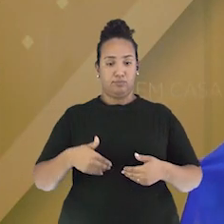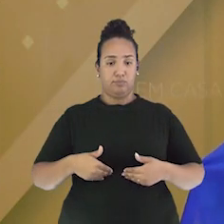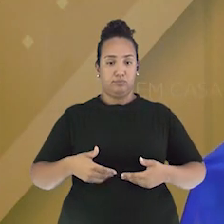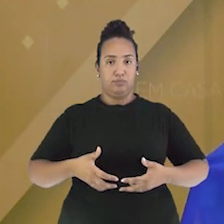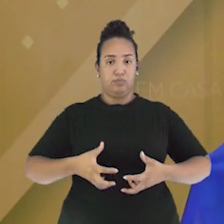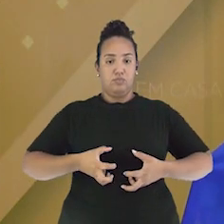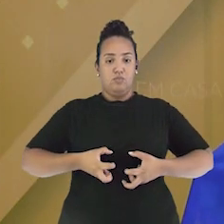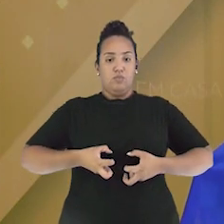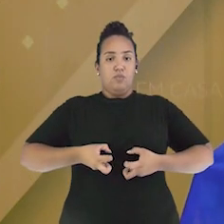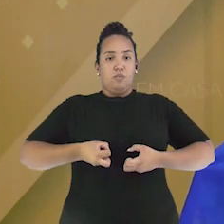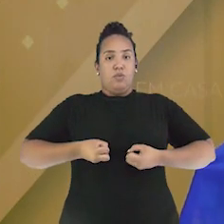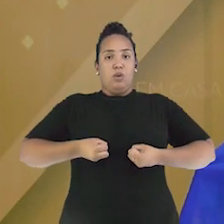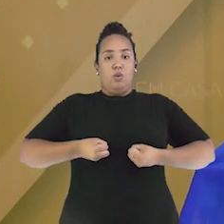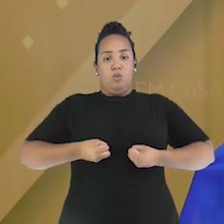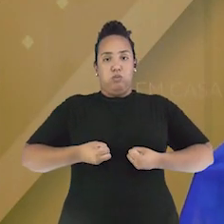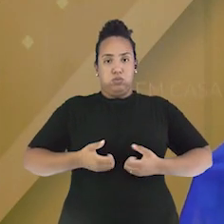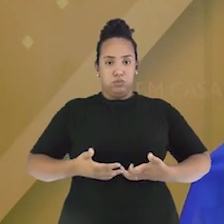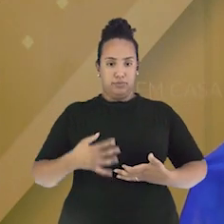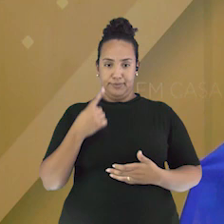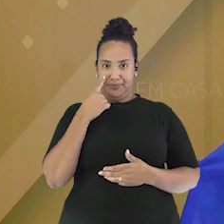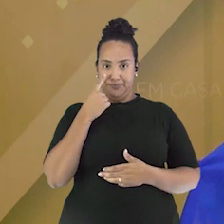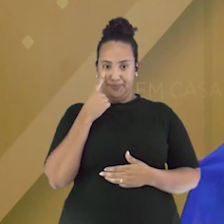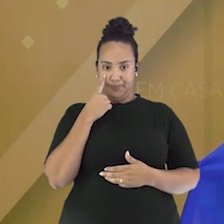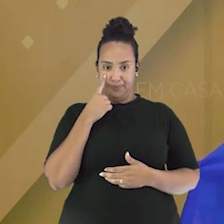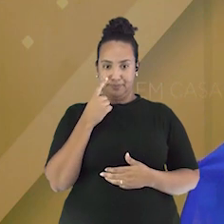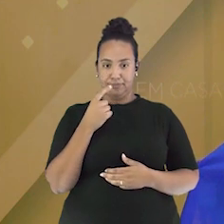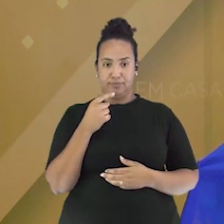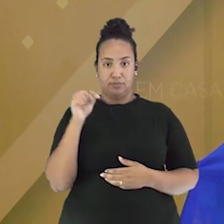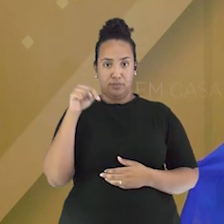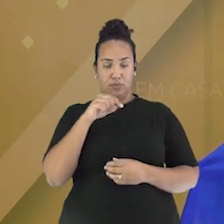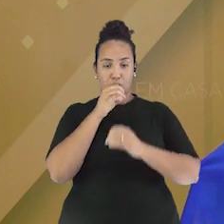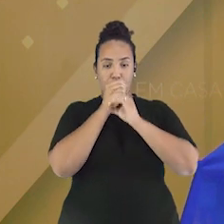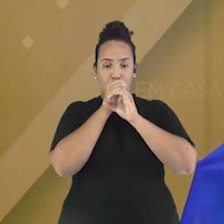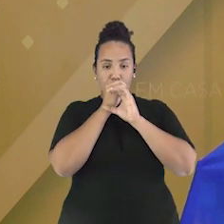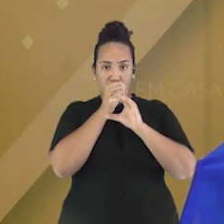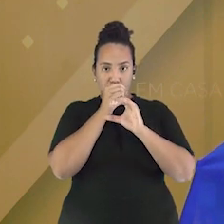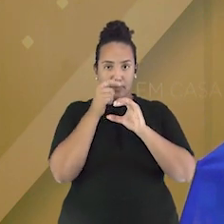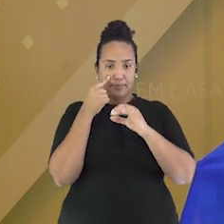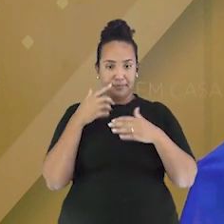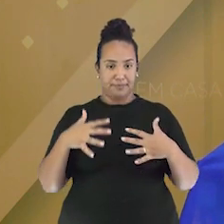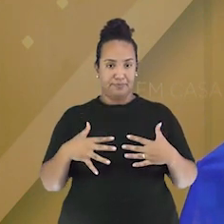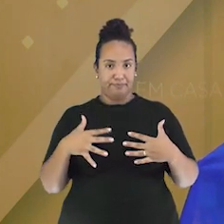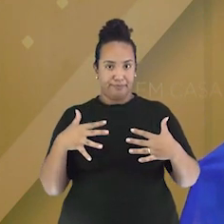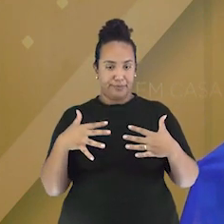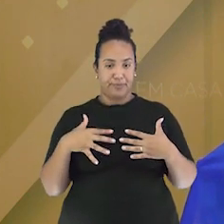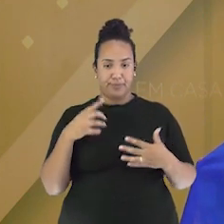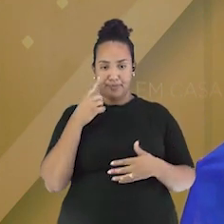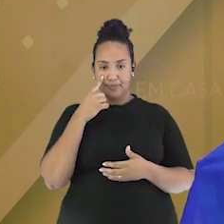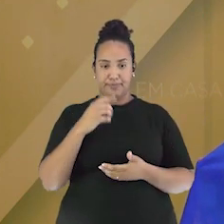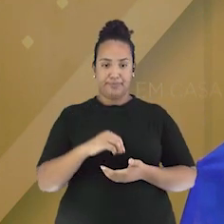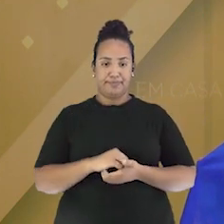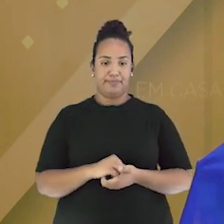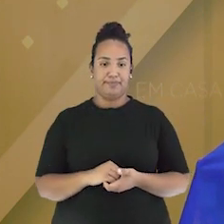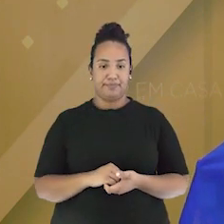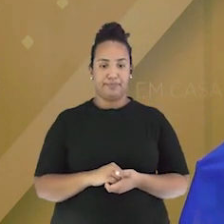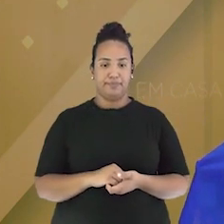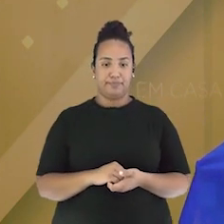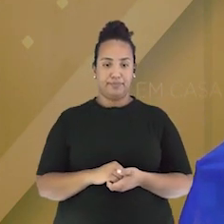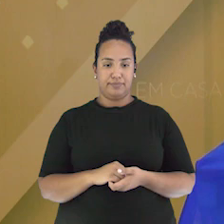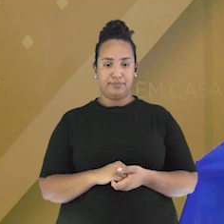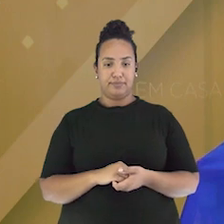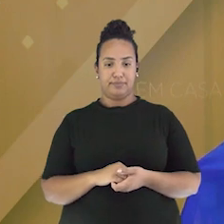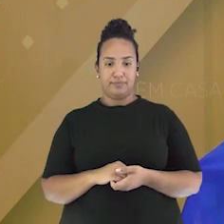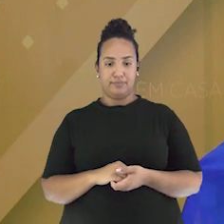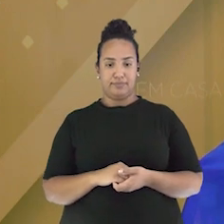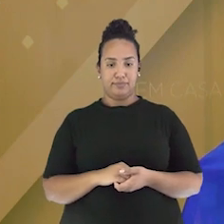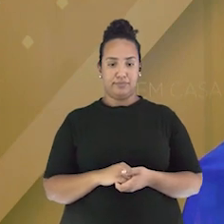contrair e expandir ele. Dê uma olhadinha nos pulmões que estão dentro da nossa garrafa. Os